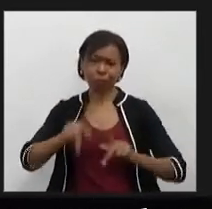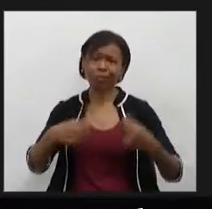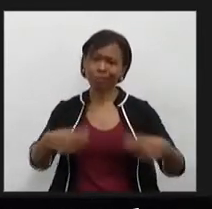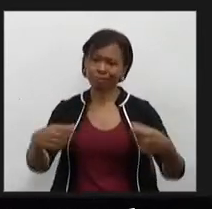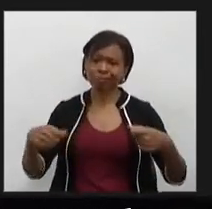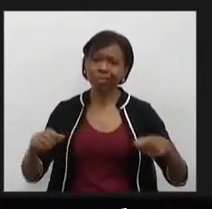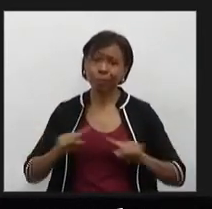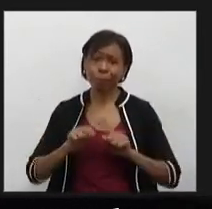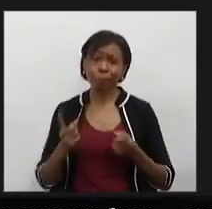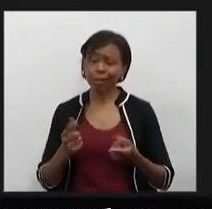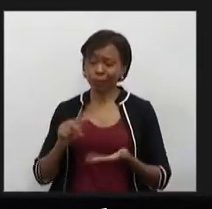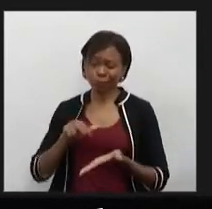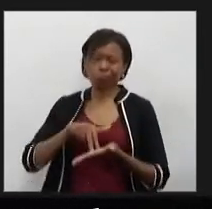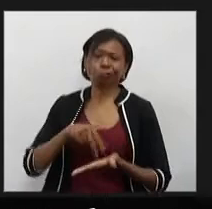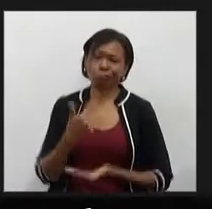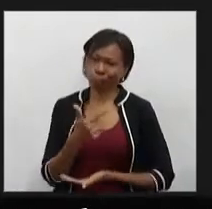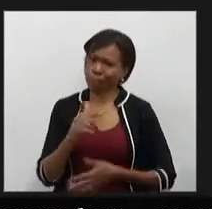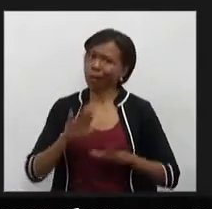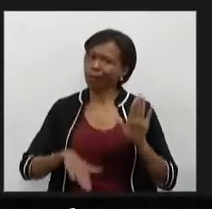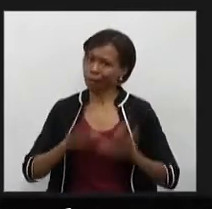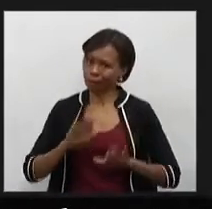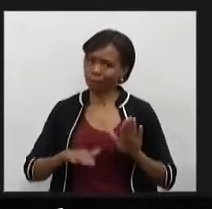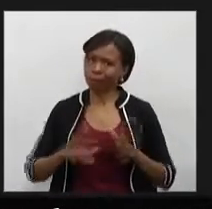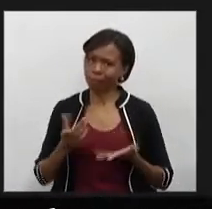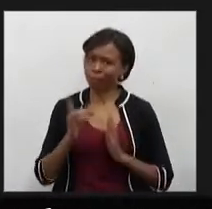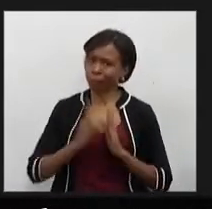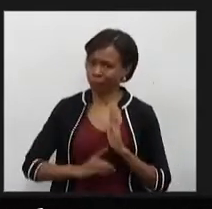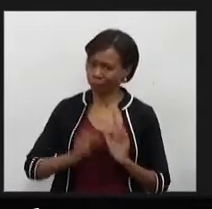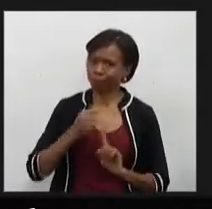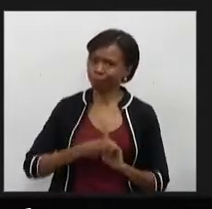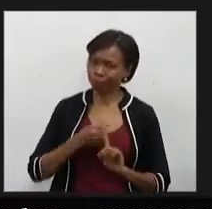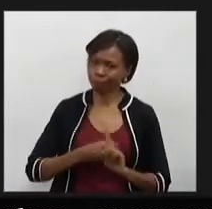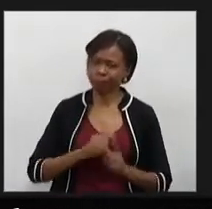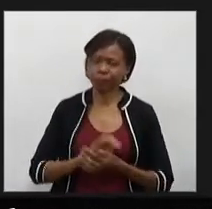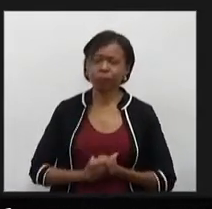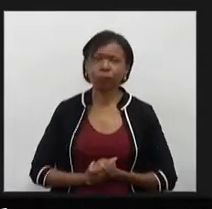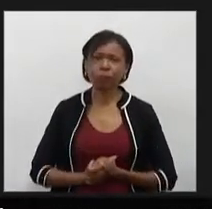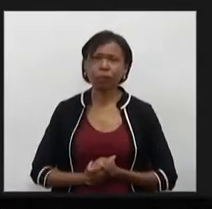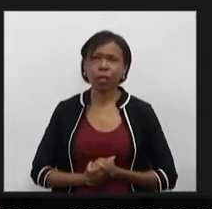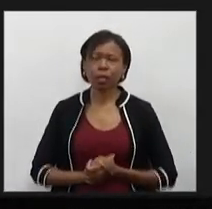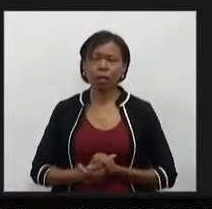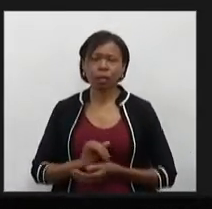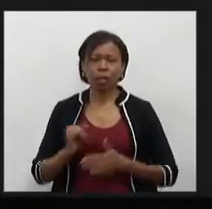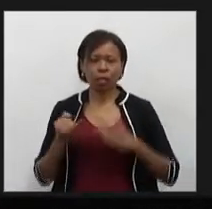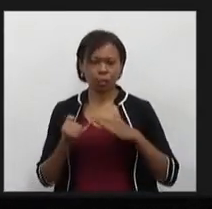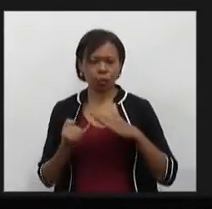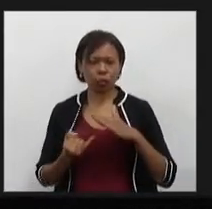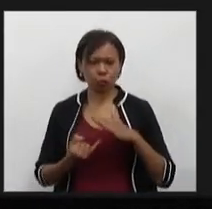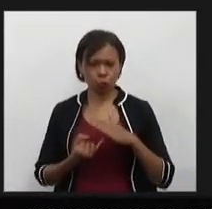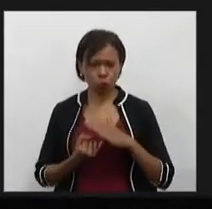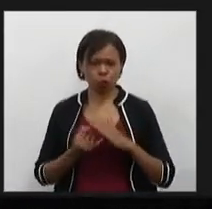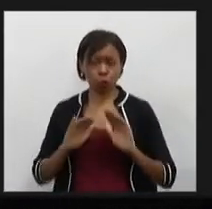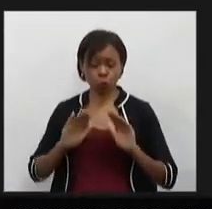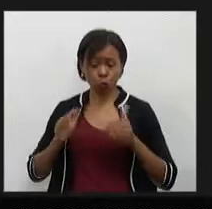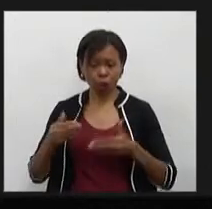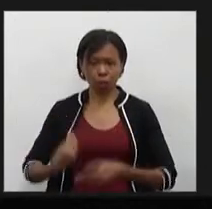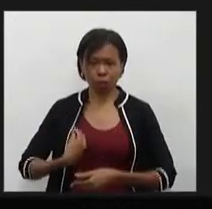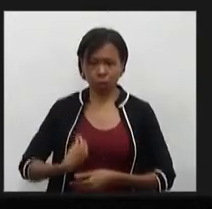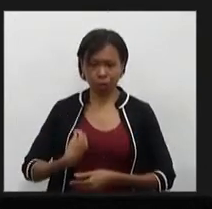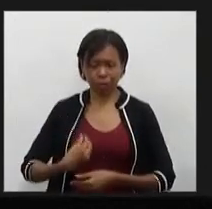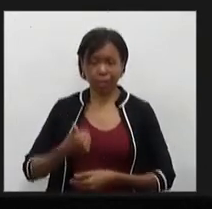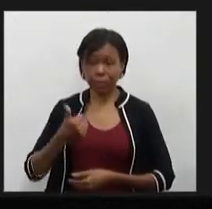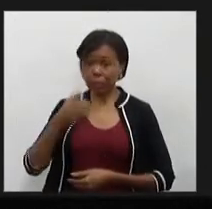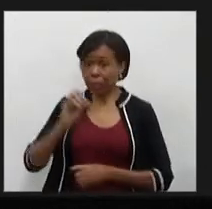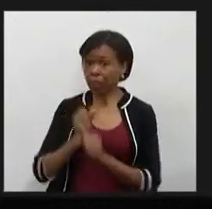para lutarem pelos seus direitos. É, o Instituto Minuto pela Vida, ele atua há 10 anos no direito das pessoas com doenças raras no Brasil e fora